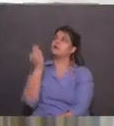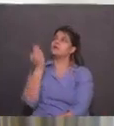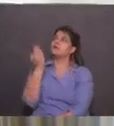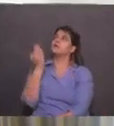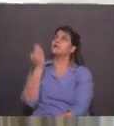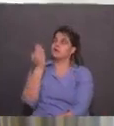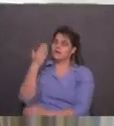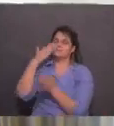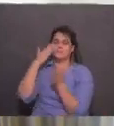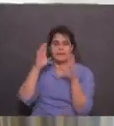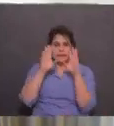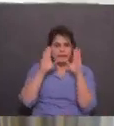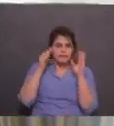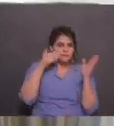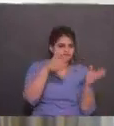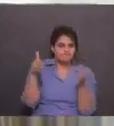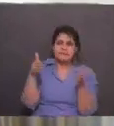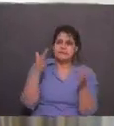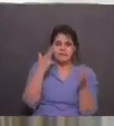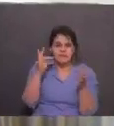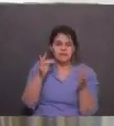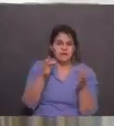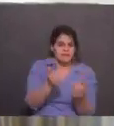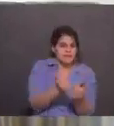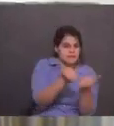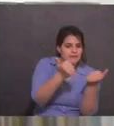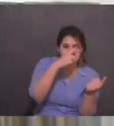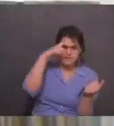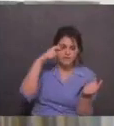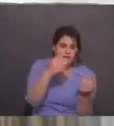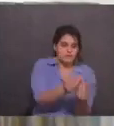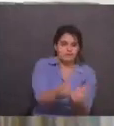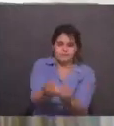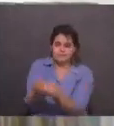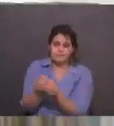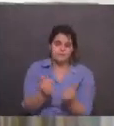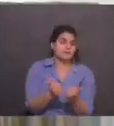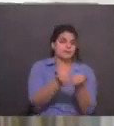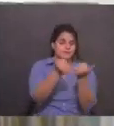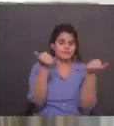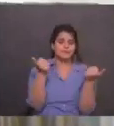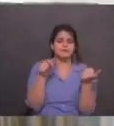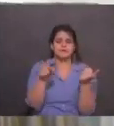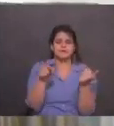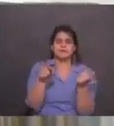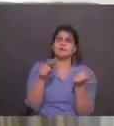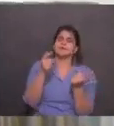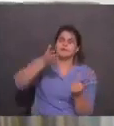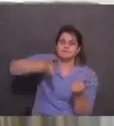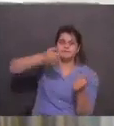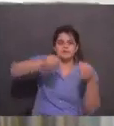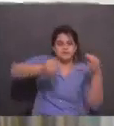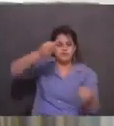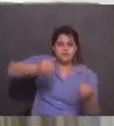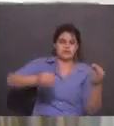sejamos atentos para colaborar, para minorar as dificuldades e obter realmente o dom da justiça e da